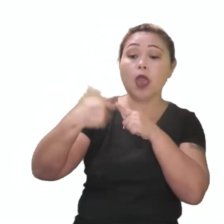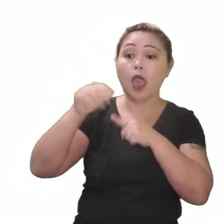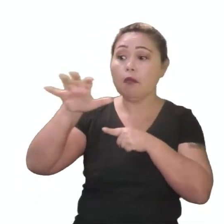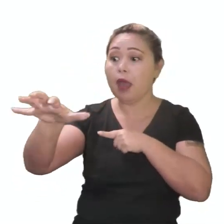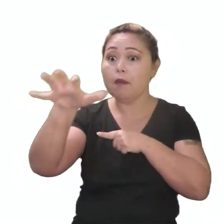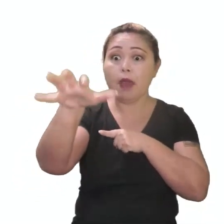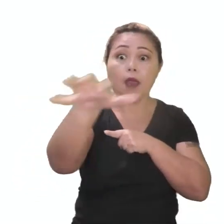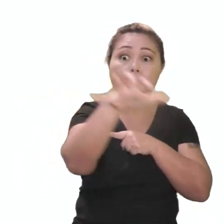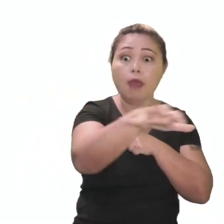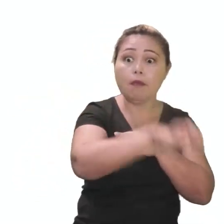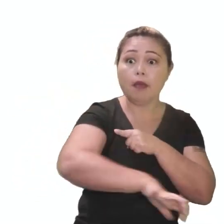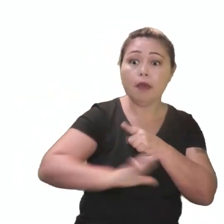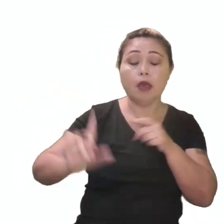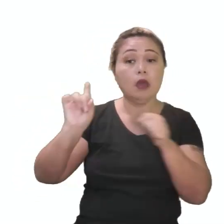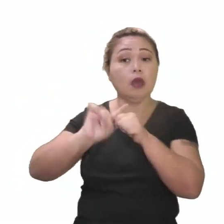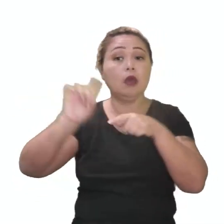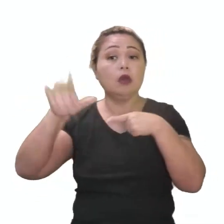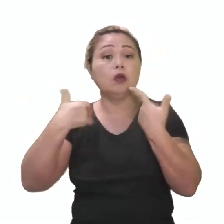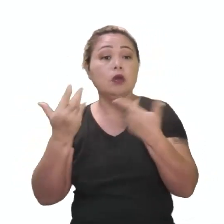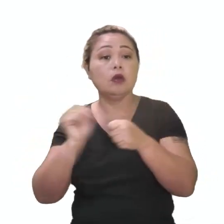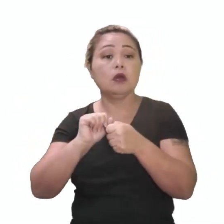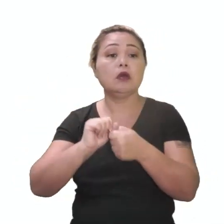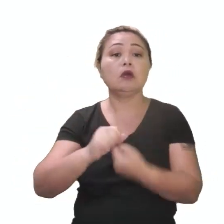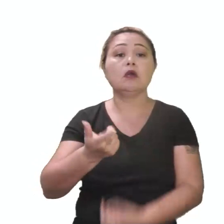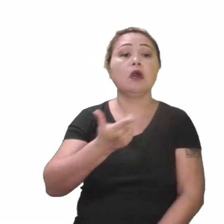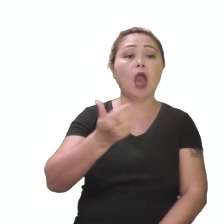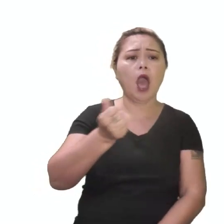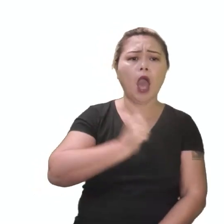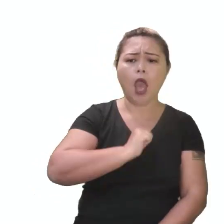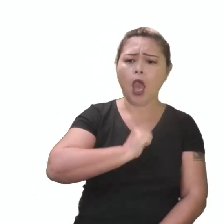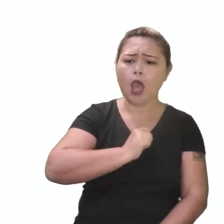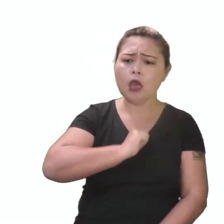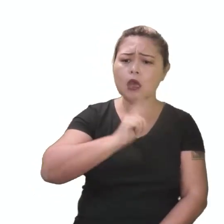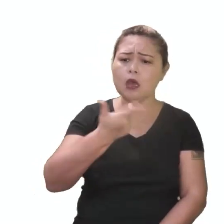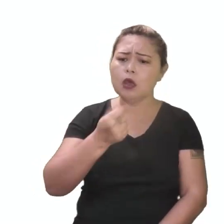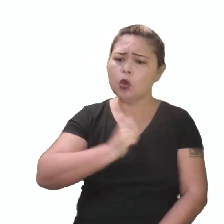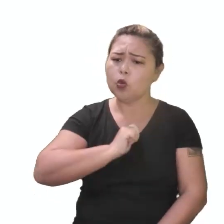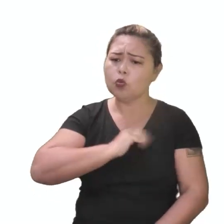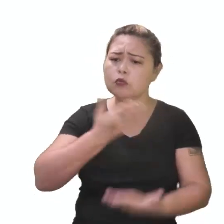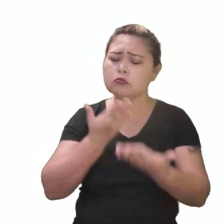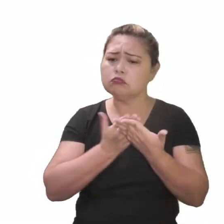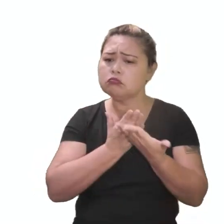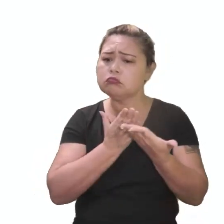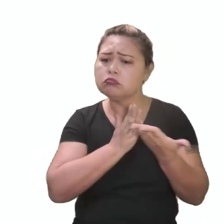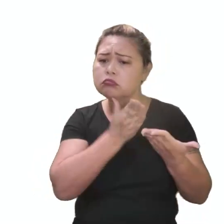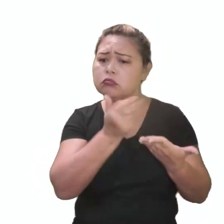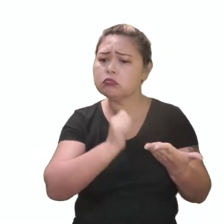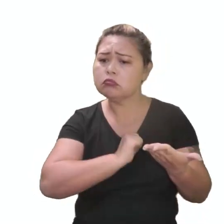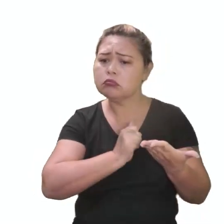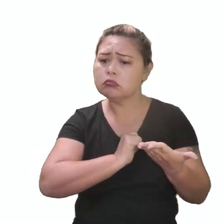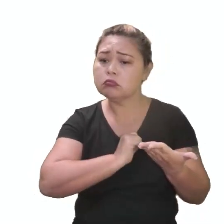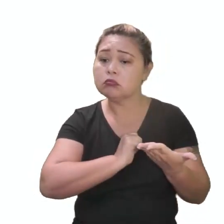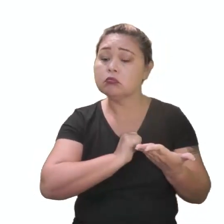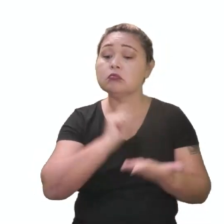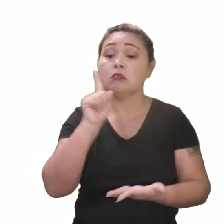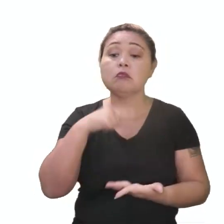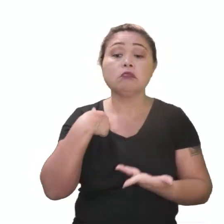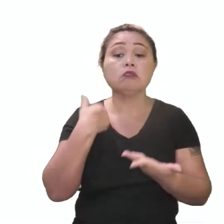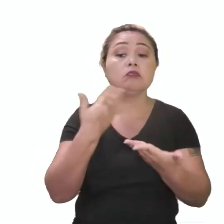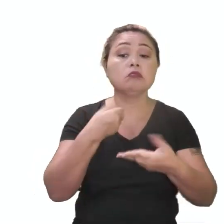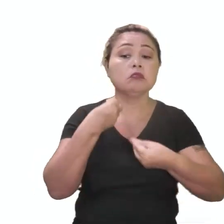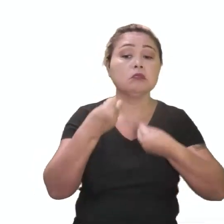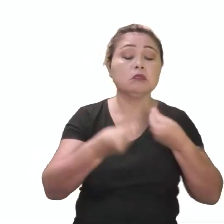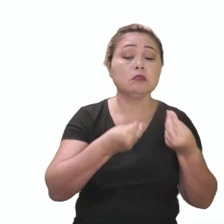áreas distintas aqui. A arqueologia, prof, com que mesmo que a arqueologia trabalha, hein? A arqueologia ela